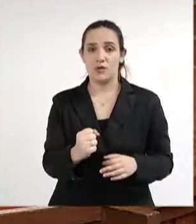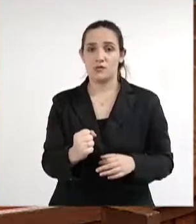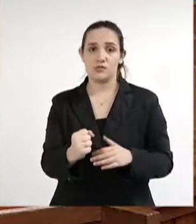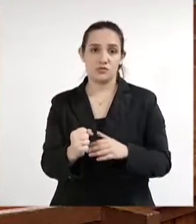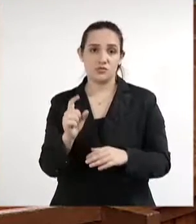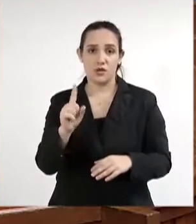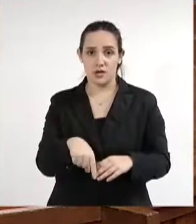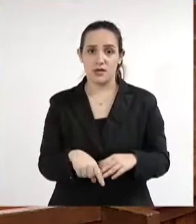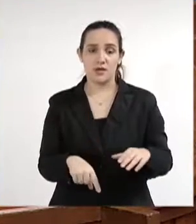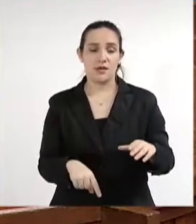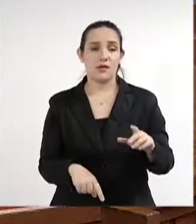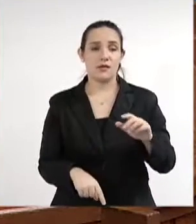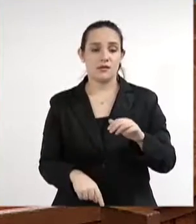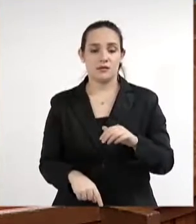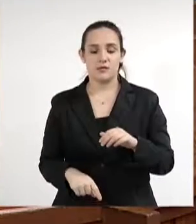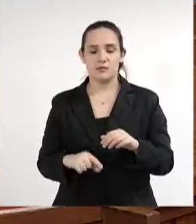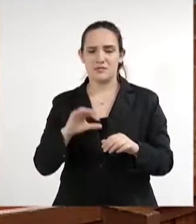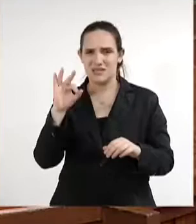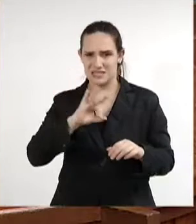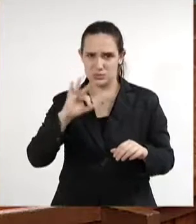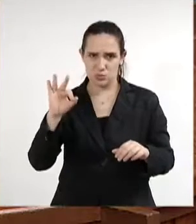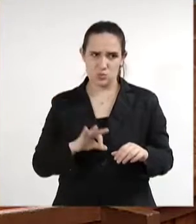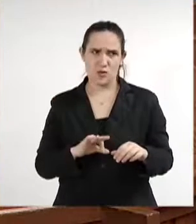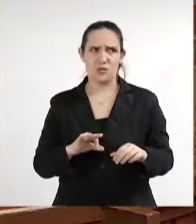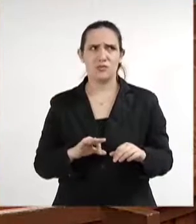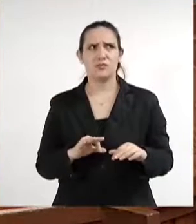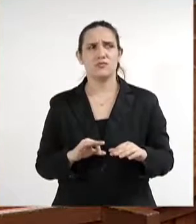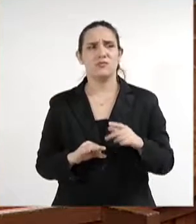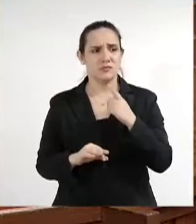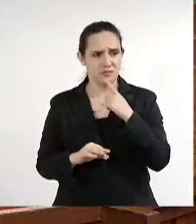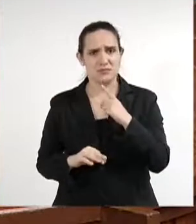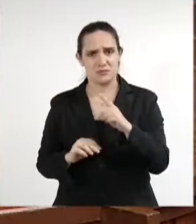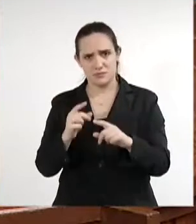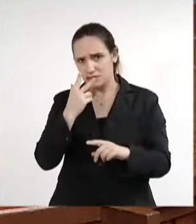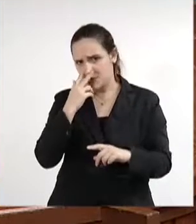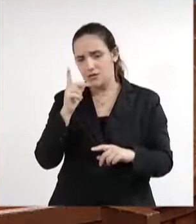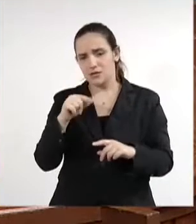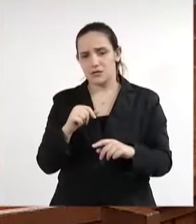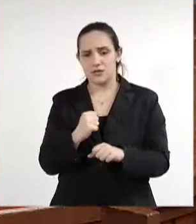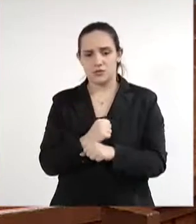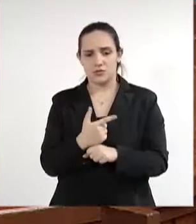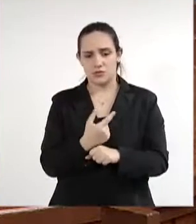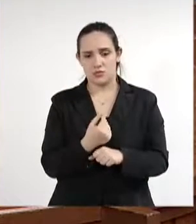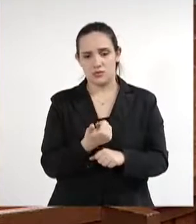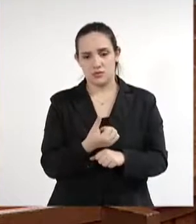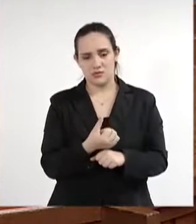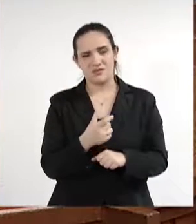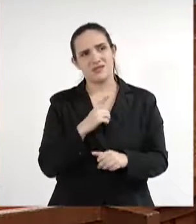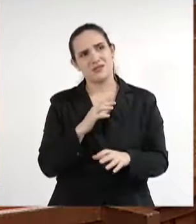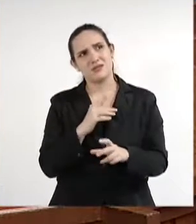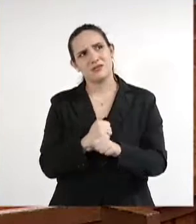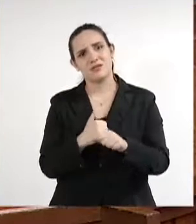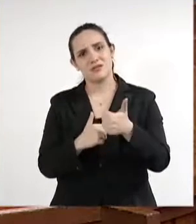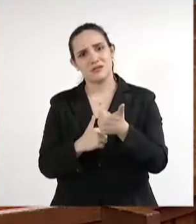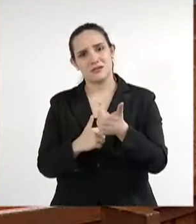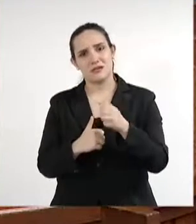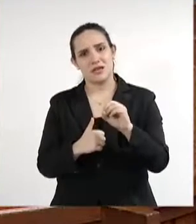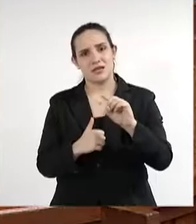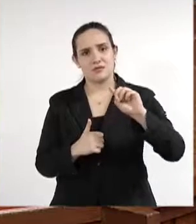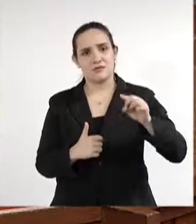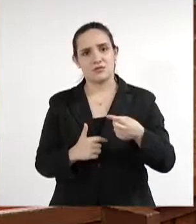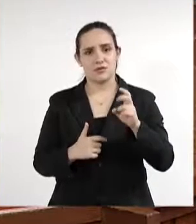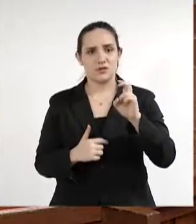2016, até então, era este ano que havia os dados disponíveis, ficou em